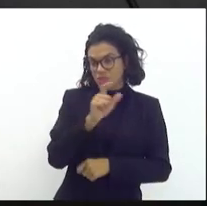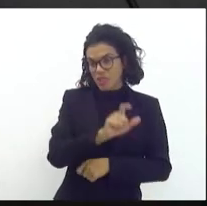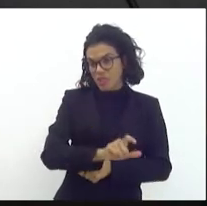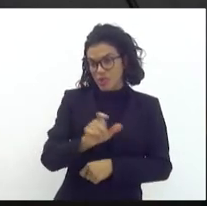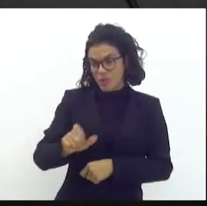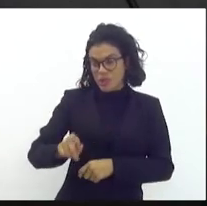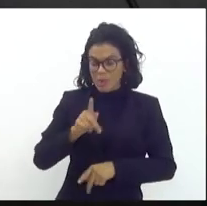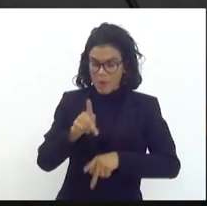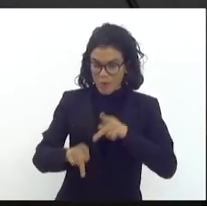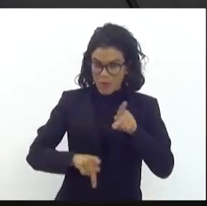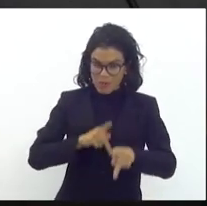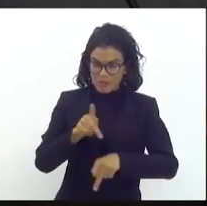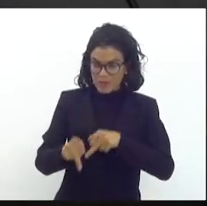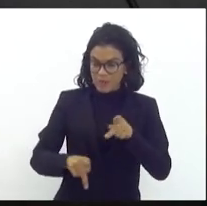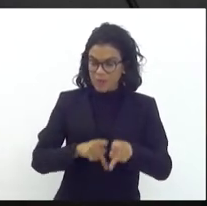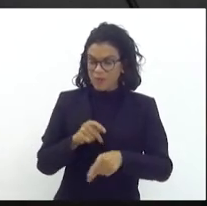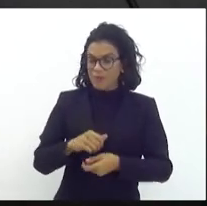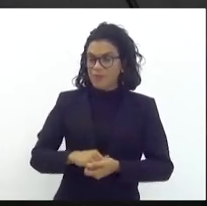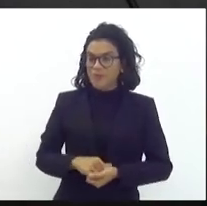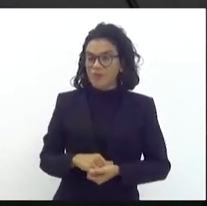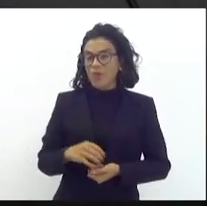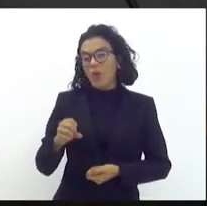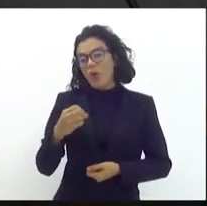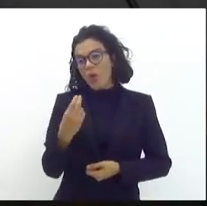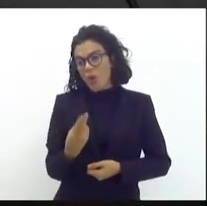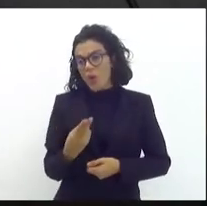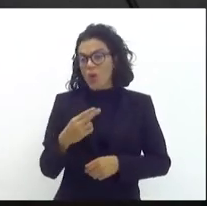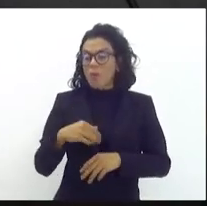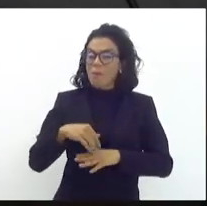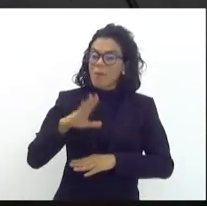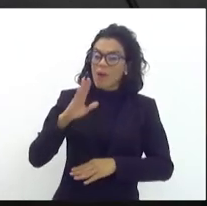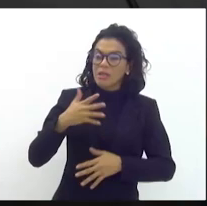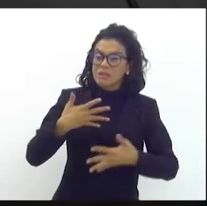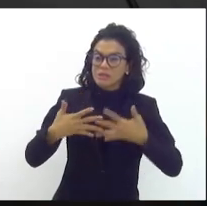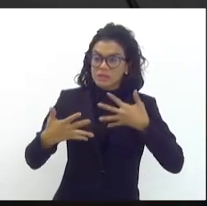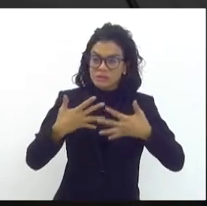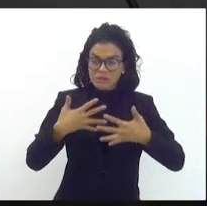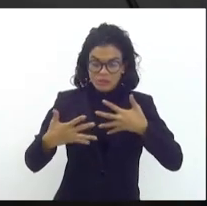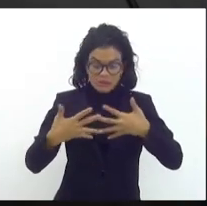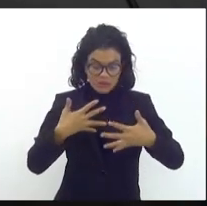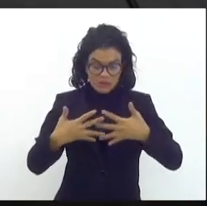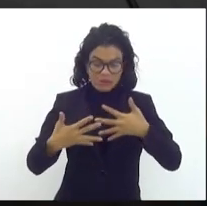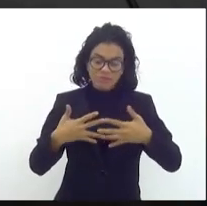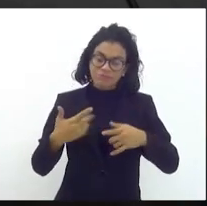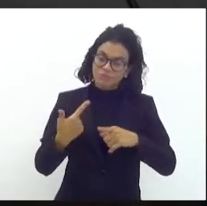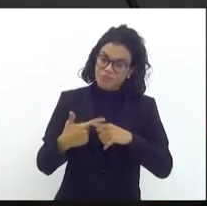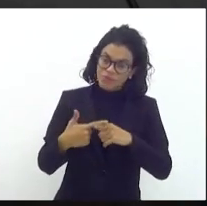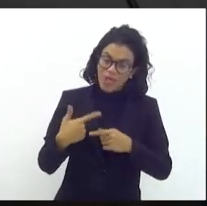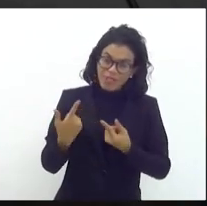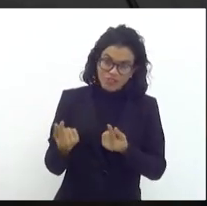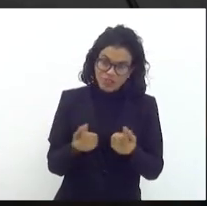ela diminui a potencial Ou pelo menos ela vai dar mais transparência porque ela vai ter que ser feito com dinheiro